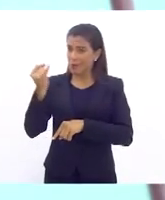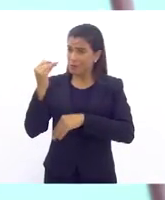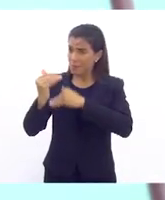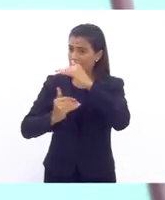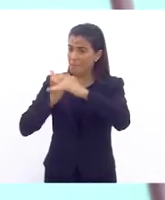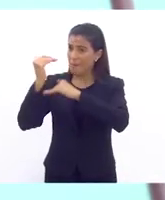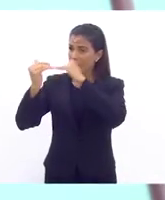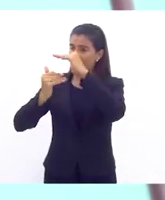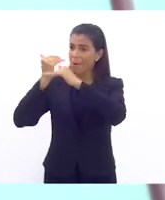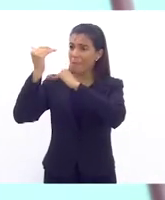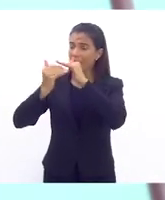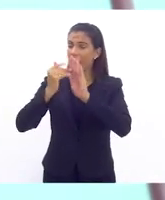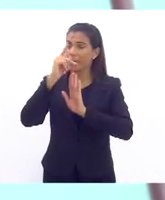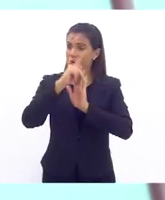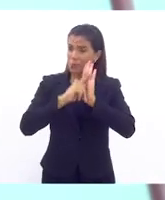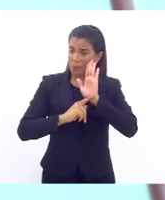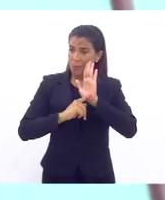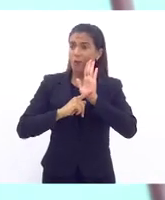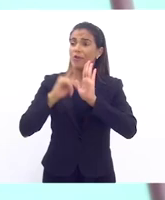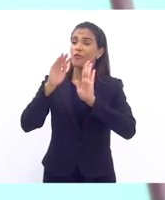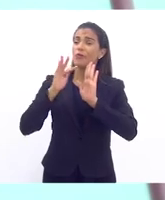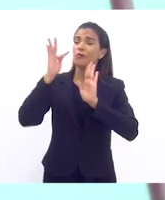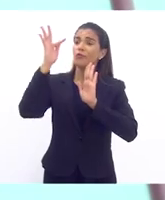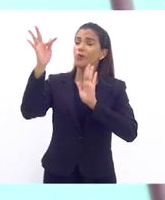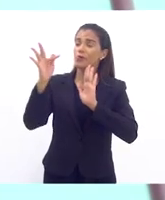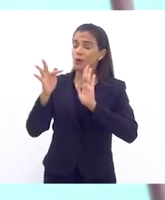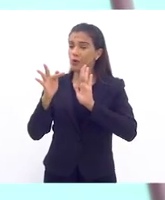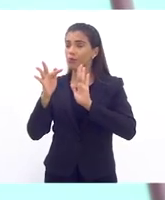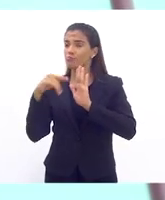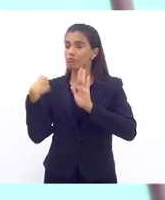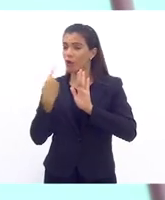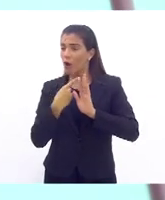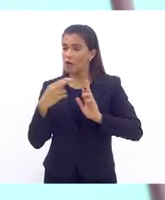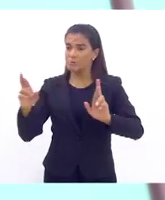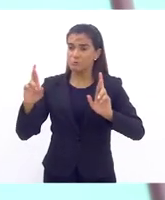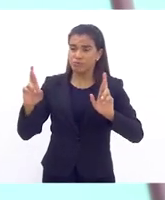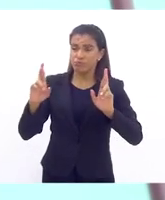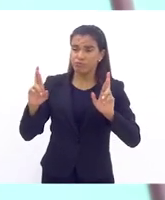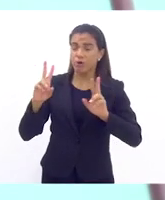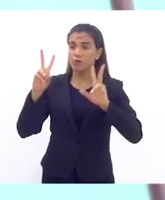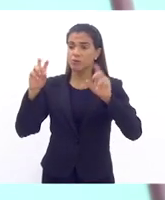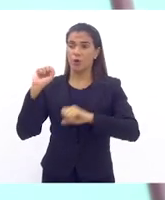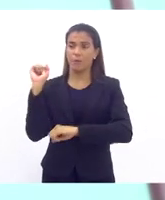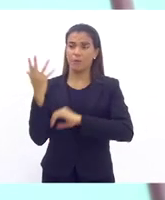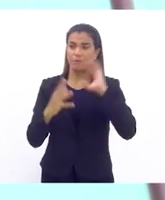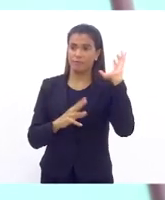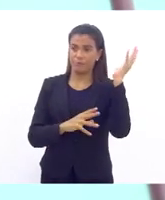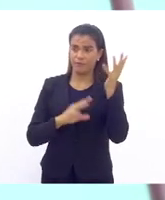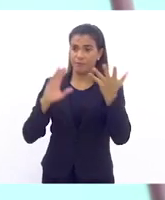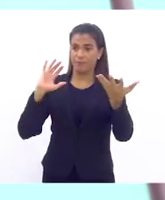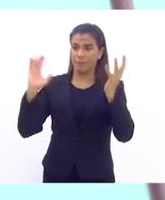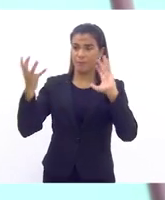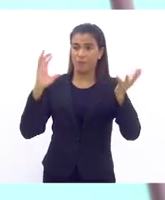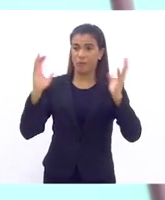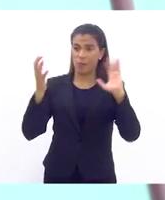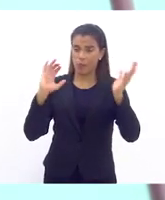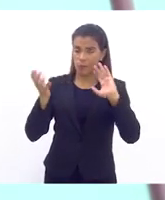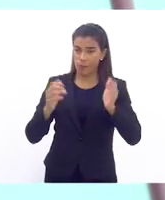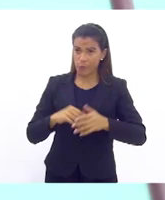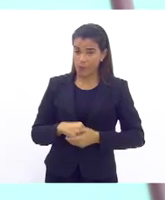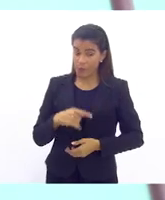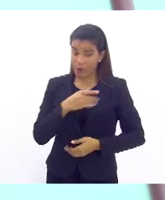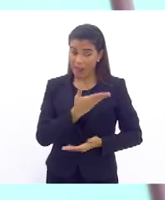dos projetos de mitigação de mudanças climáticas qual nós estamos vivendo é ele ele Deputado